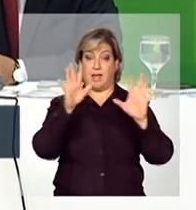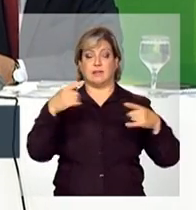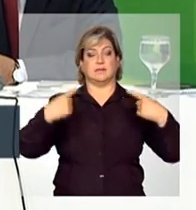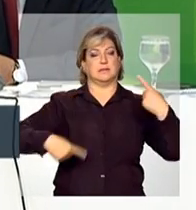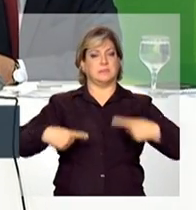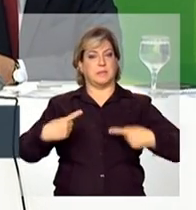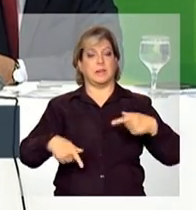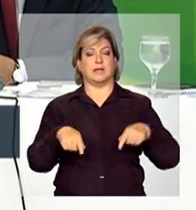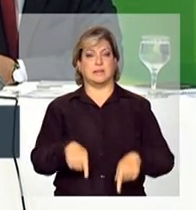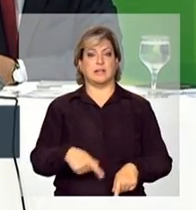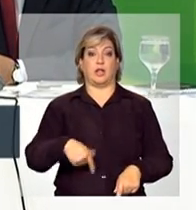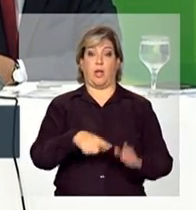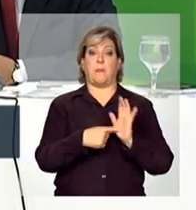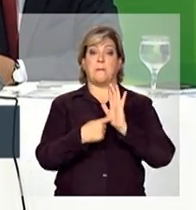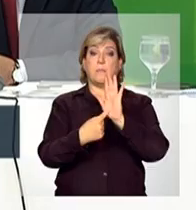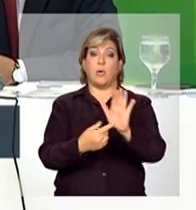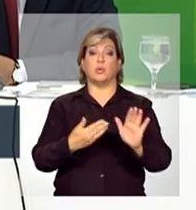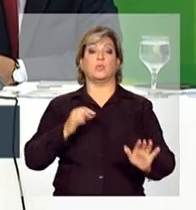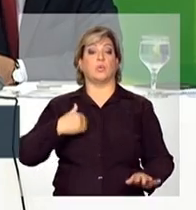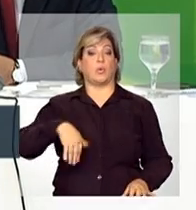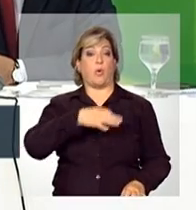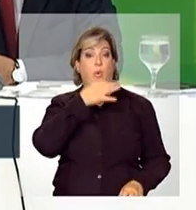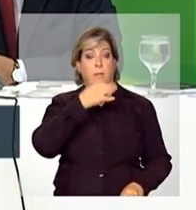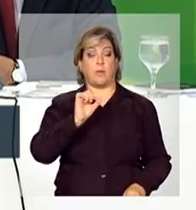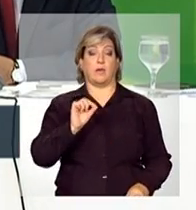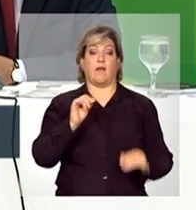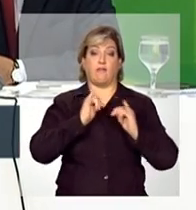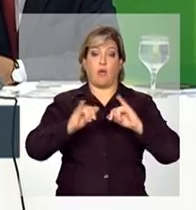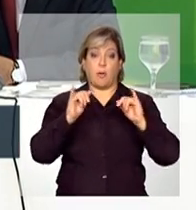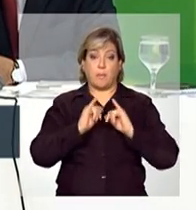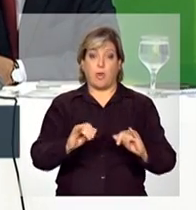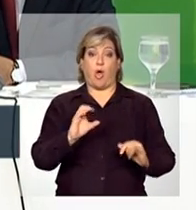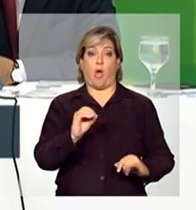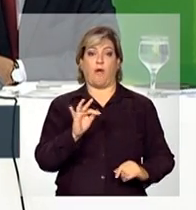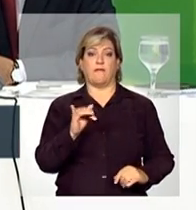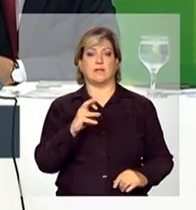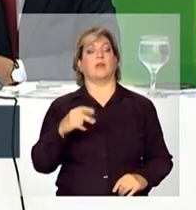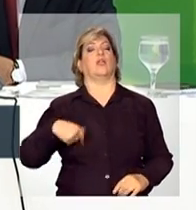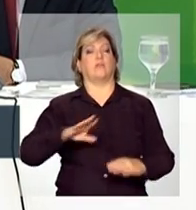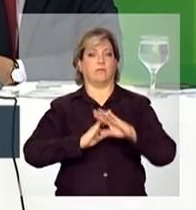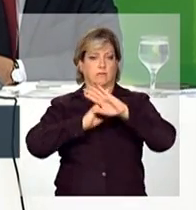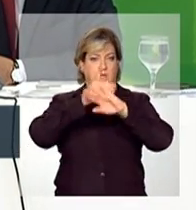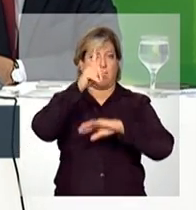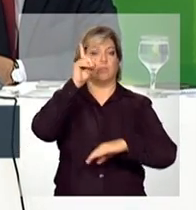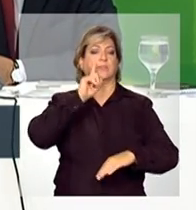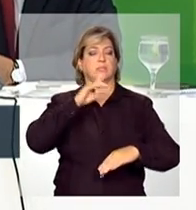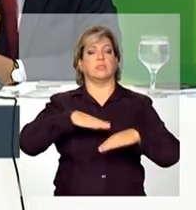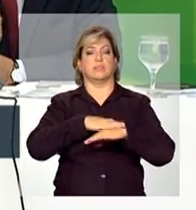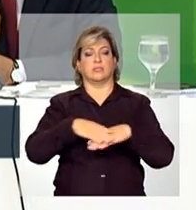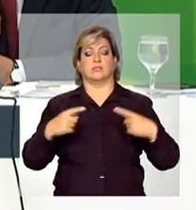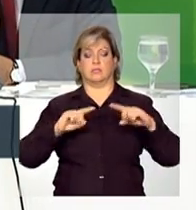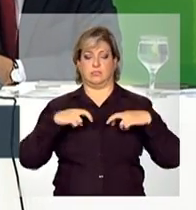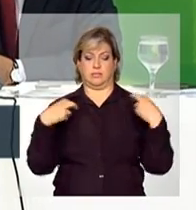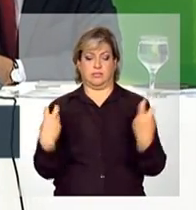isso nós estamos mostrando os nossos argumentos os dados oficiais que nós temos e nós vamos lá bater na porta e fazer a discussão com eles e eu tenho certeza que eles vão ter que